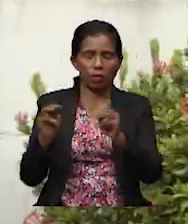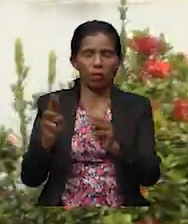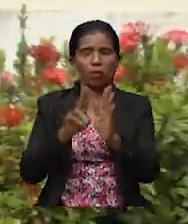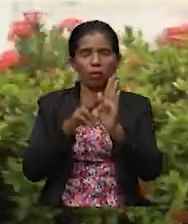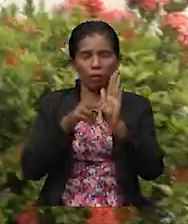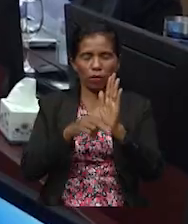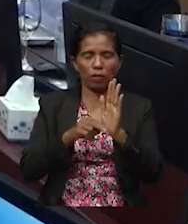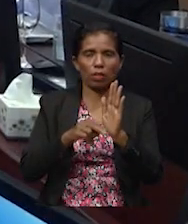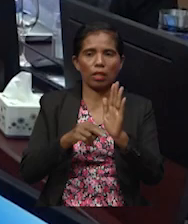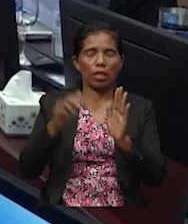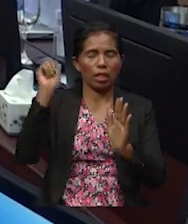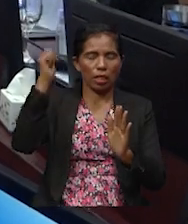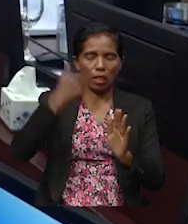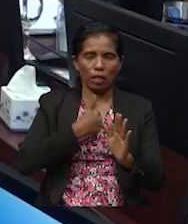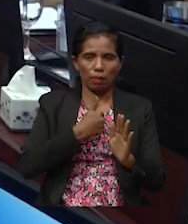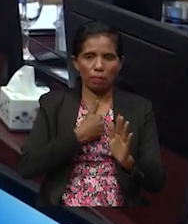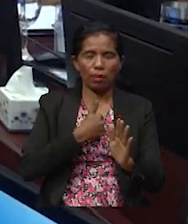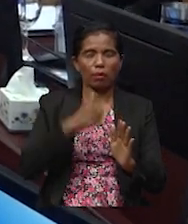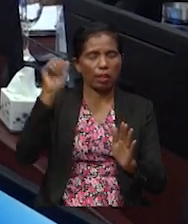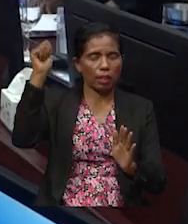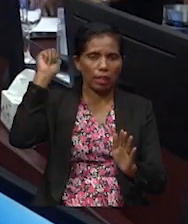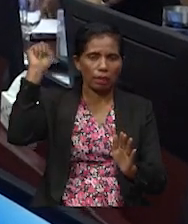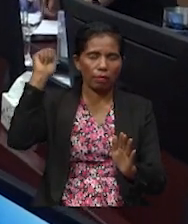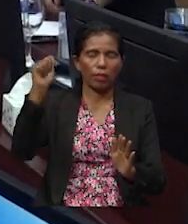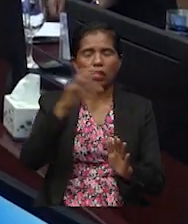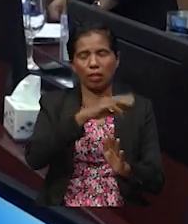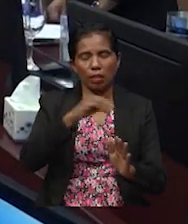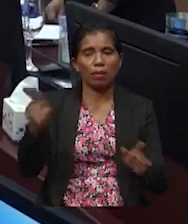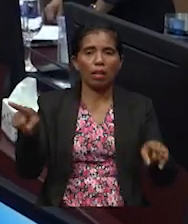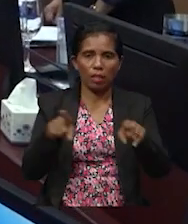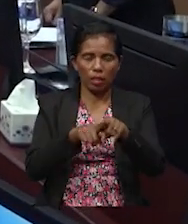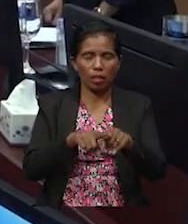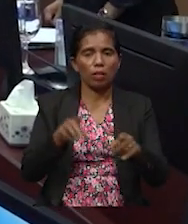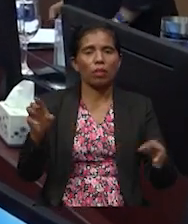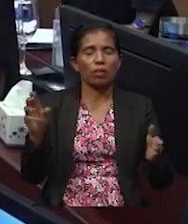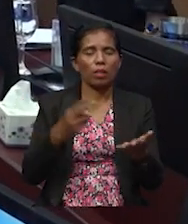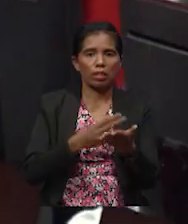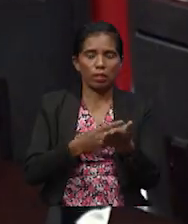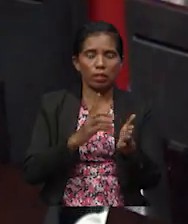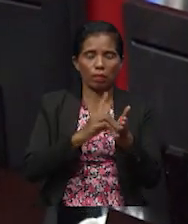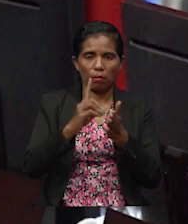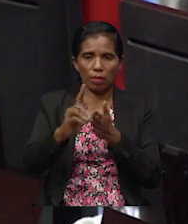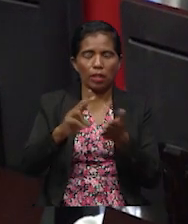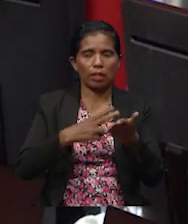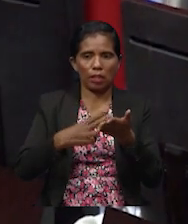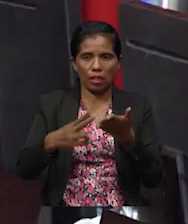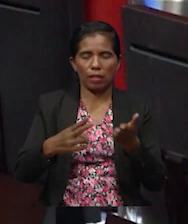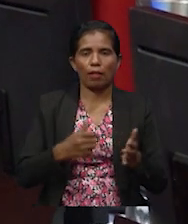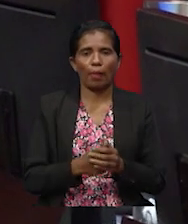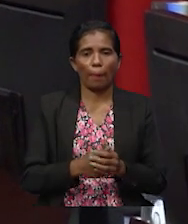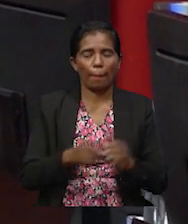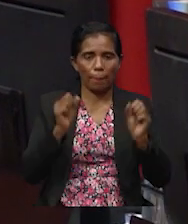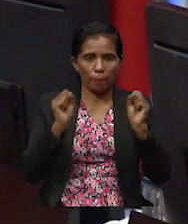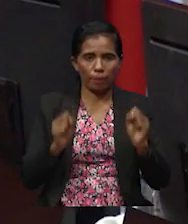eleitoral, segunda volta, também certa, ho Semana Santa. Tamane, tuir sene, mudança ba horário e campanha segunda